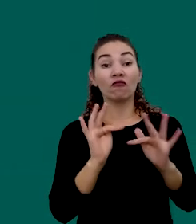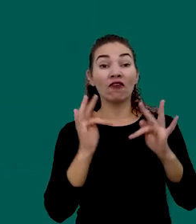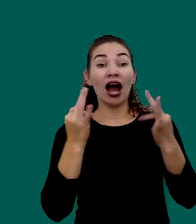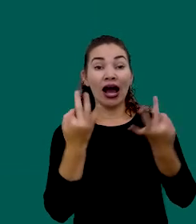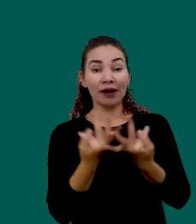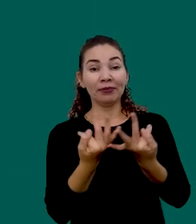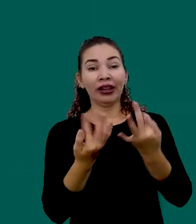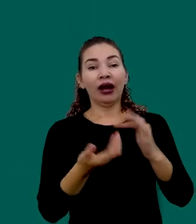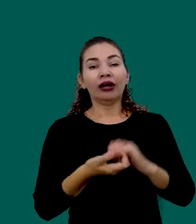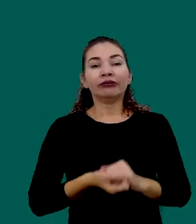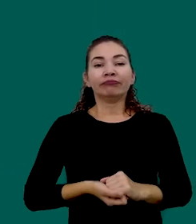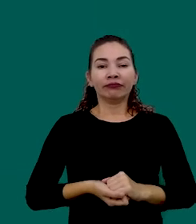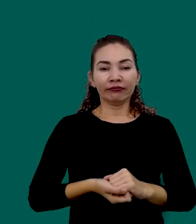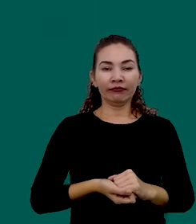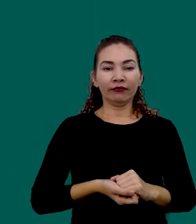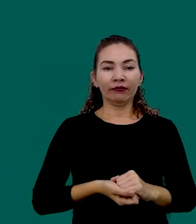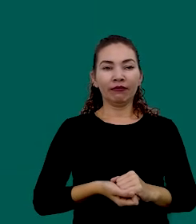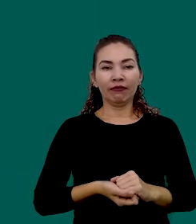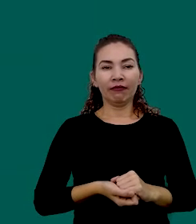Ok